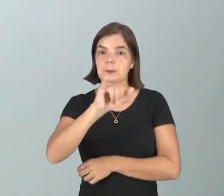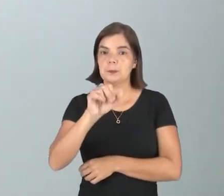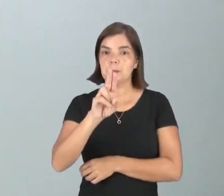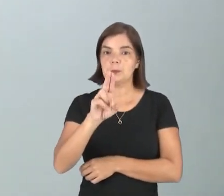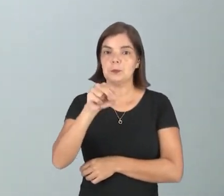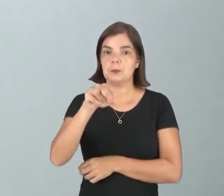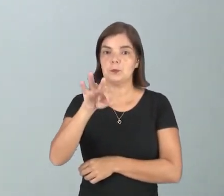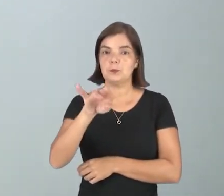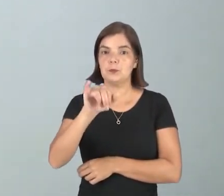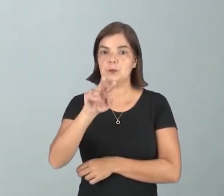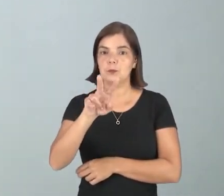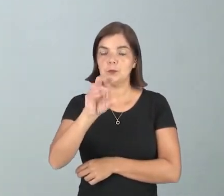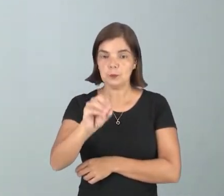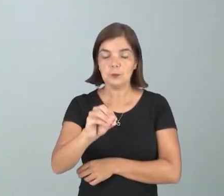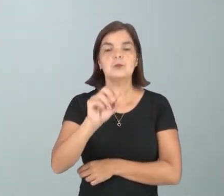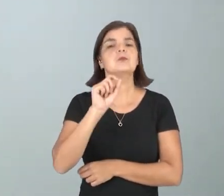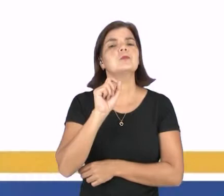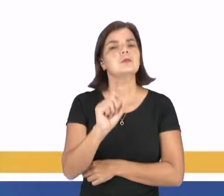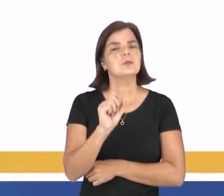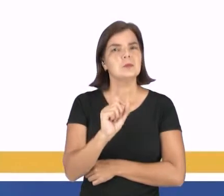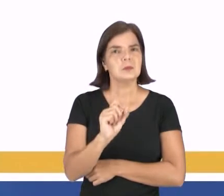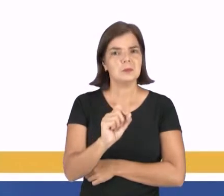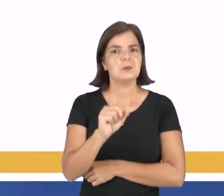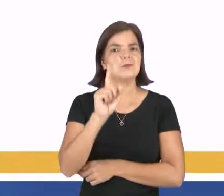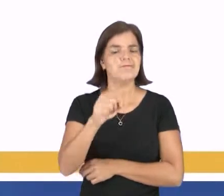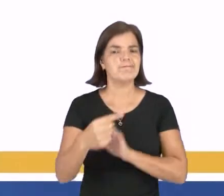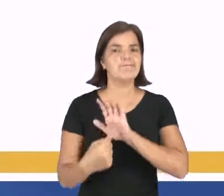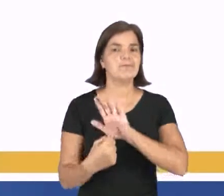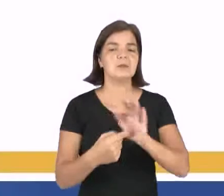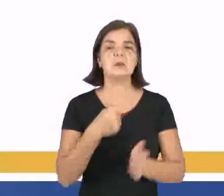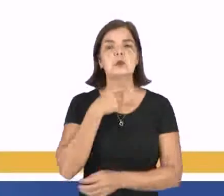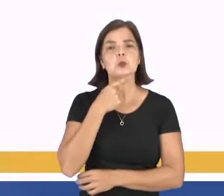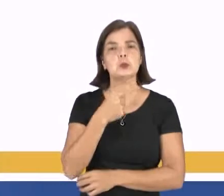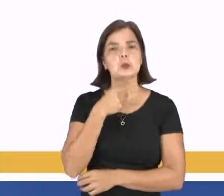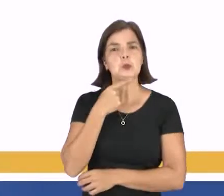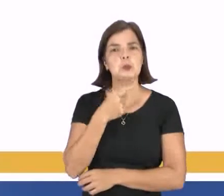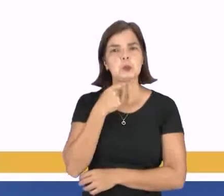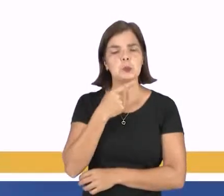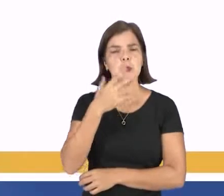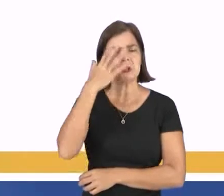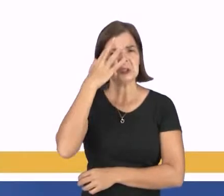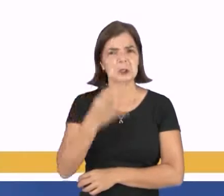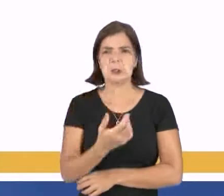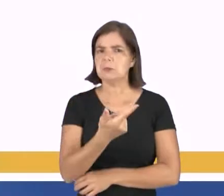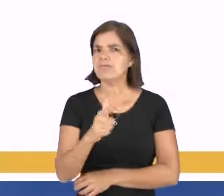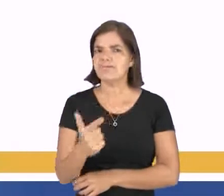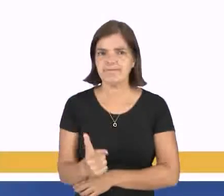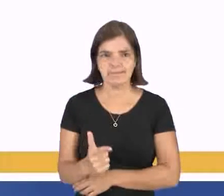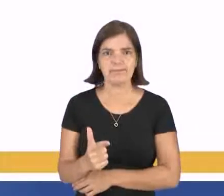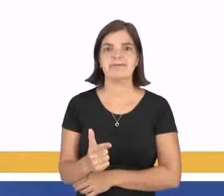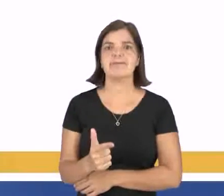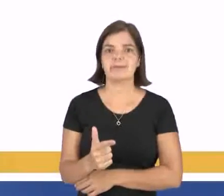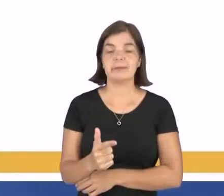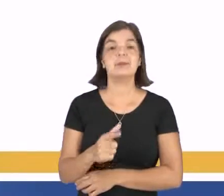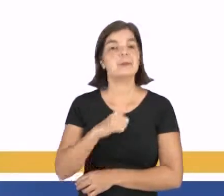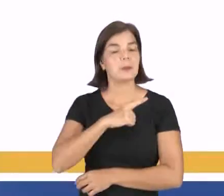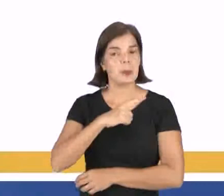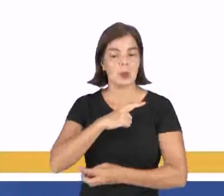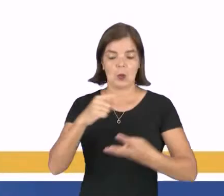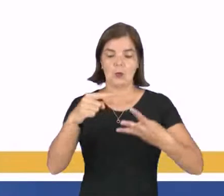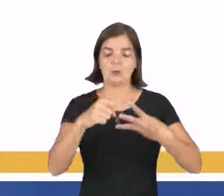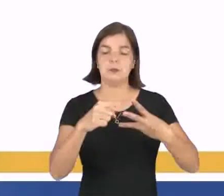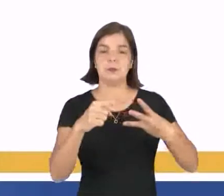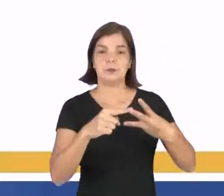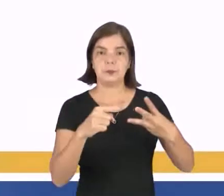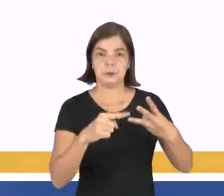gente o modo subjuntivo ele expressa dúvida incerteza nós temos três